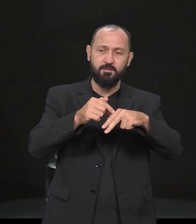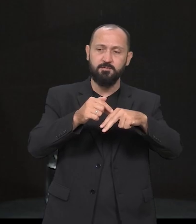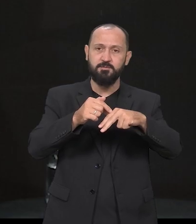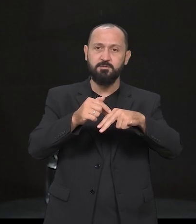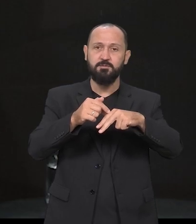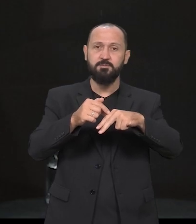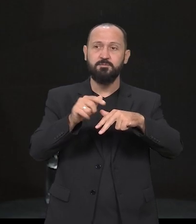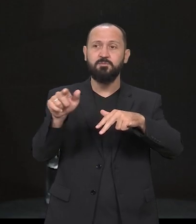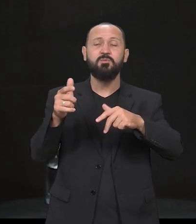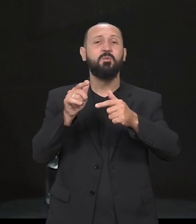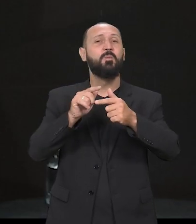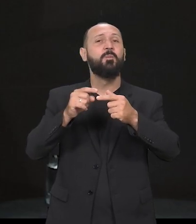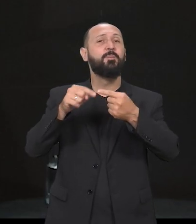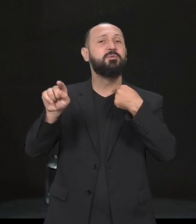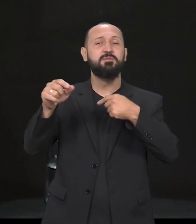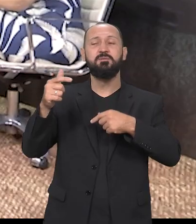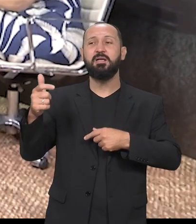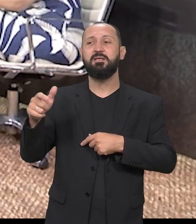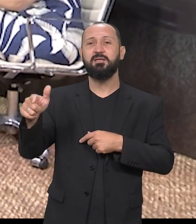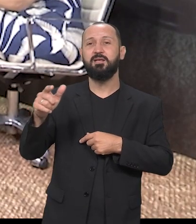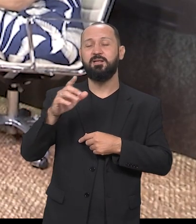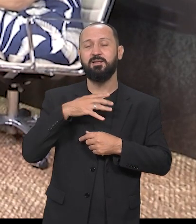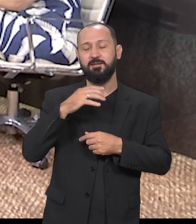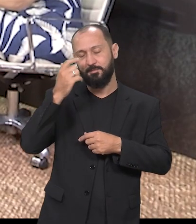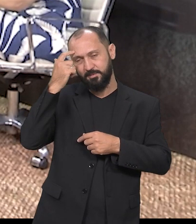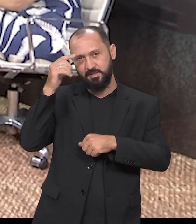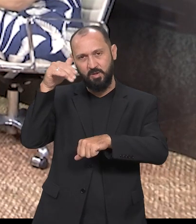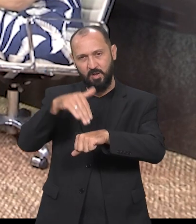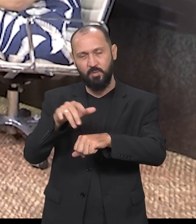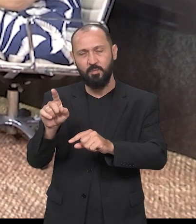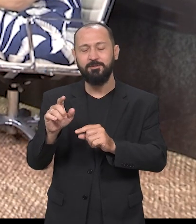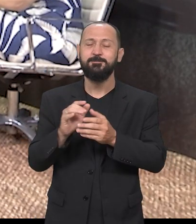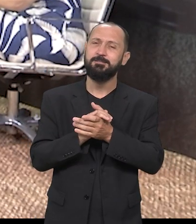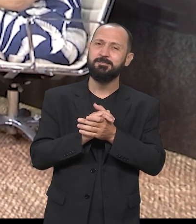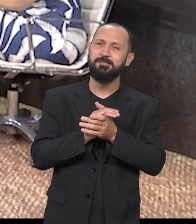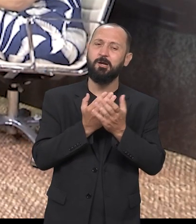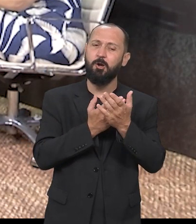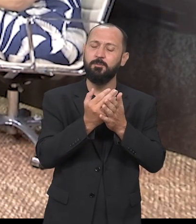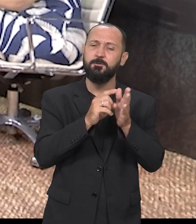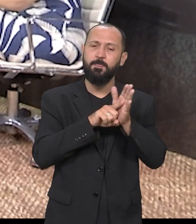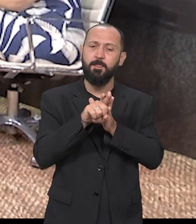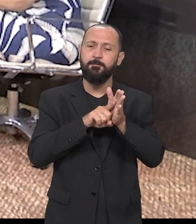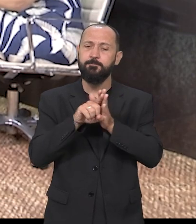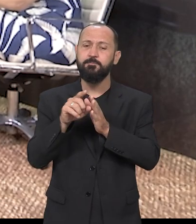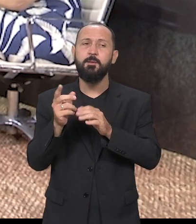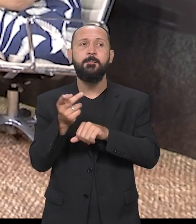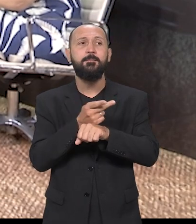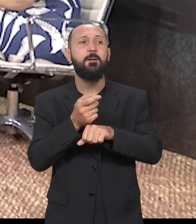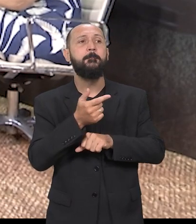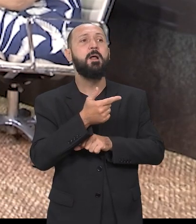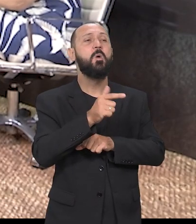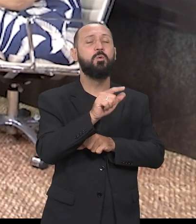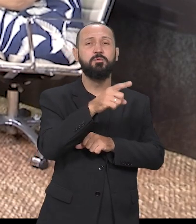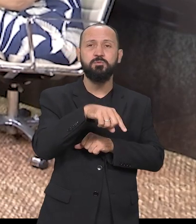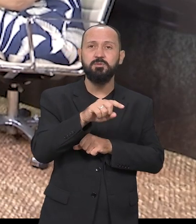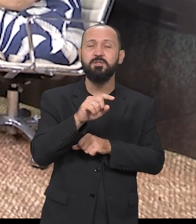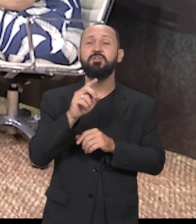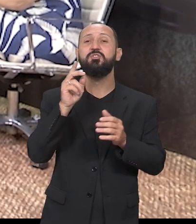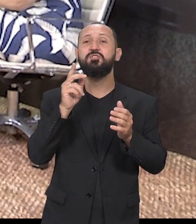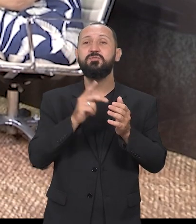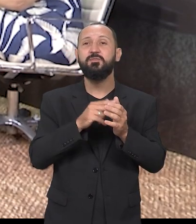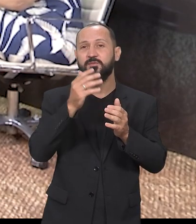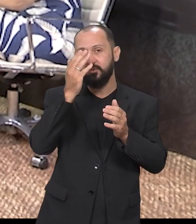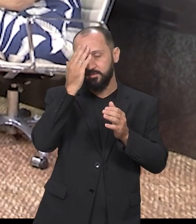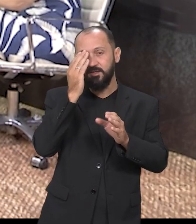era possível ser da arma daquele suspeito. Então, já a investigação já direcionou para outro suspeito, que na verdade